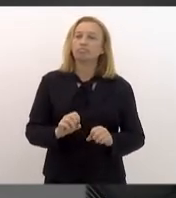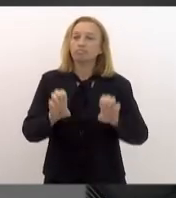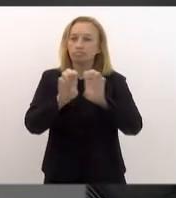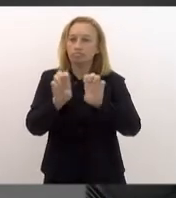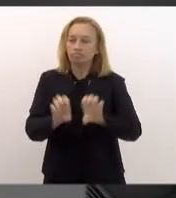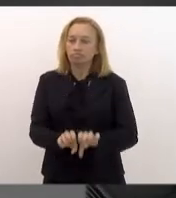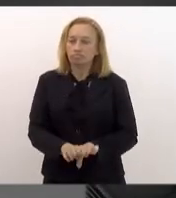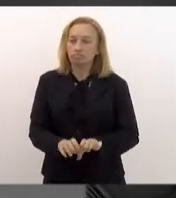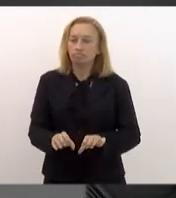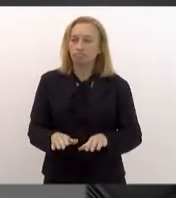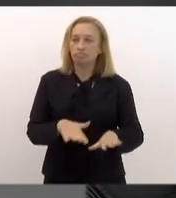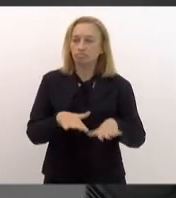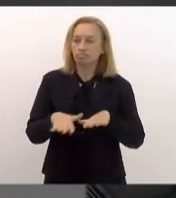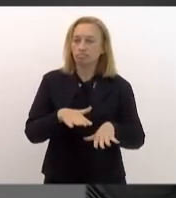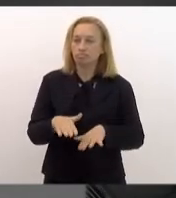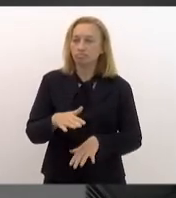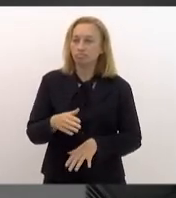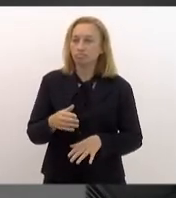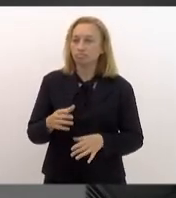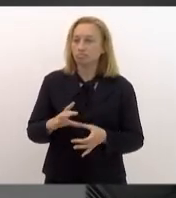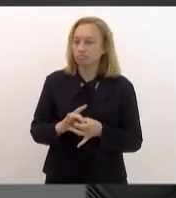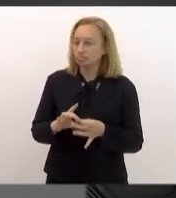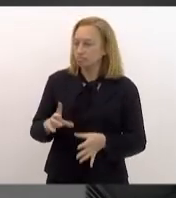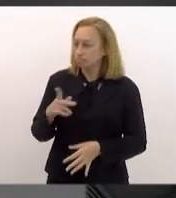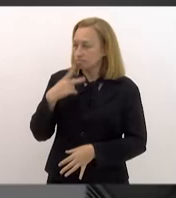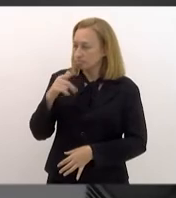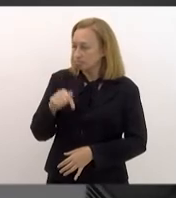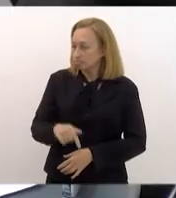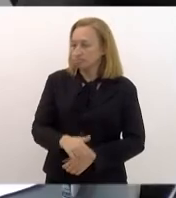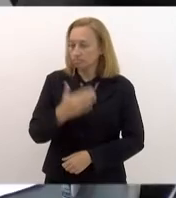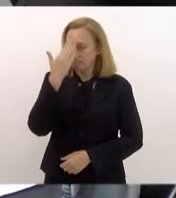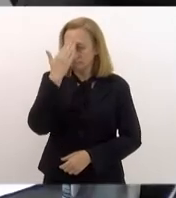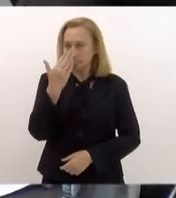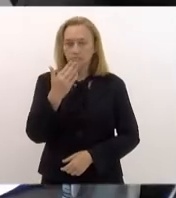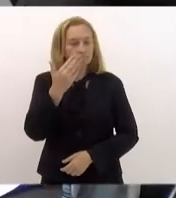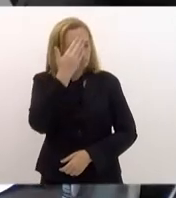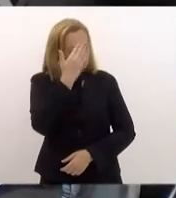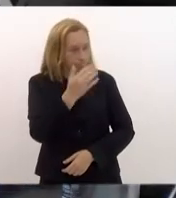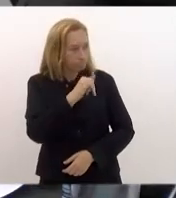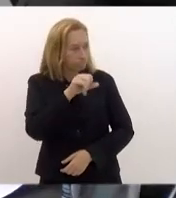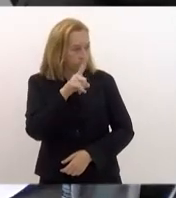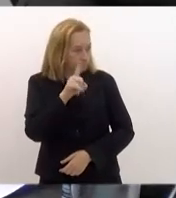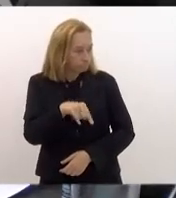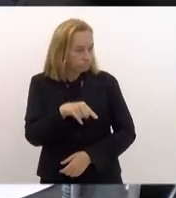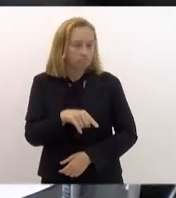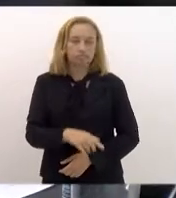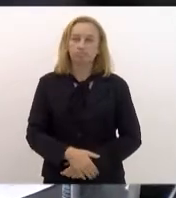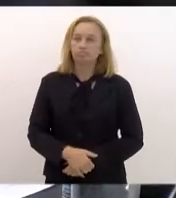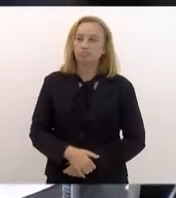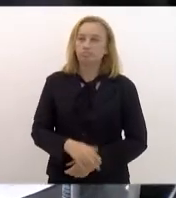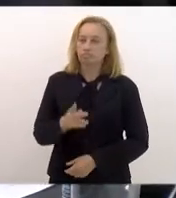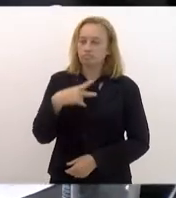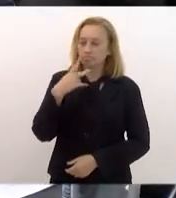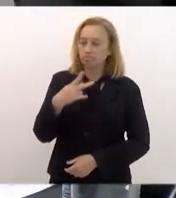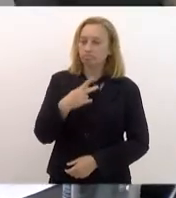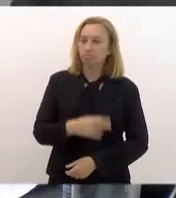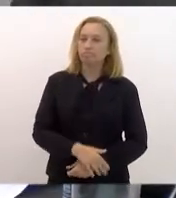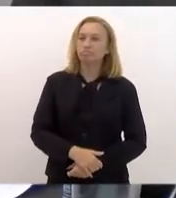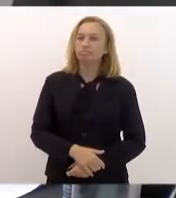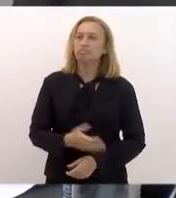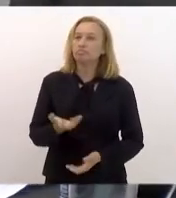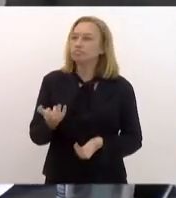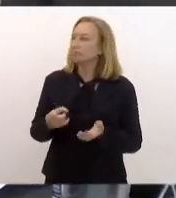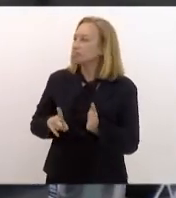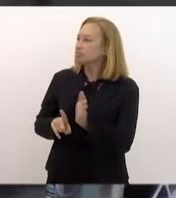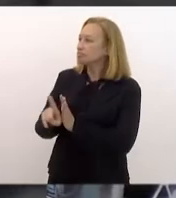desenvolvimento. Era isso que eu gostaria de deixar claro aqui. Muito obrigado. Obrigado, José Diogo Oliveira Filho, pela participação. Eu queria